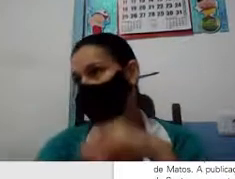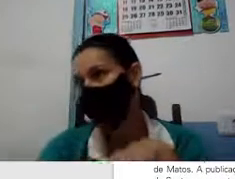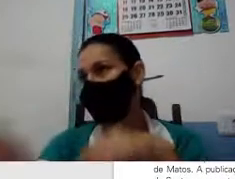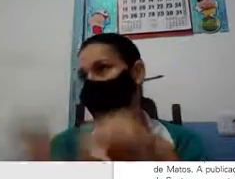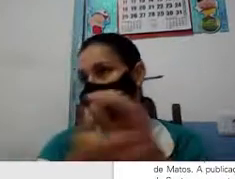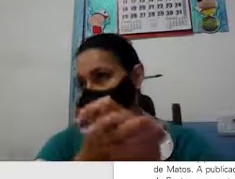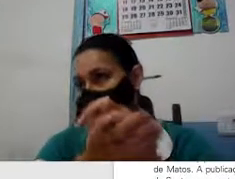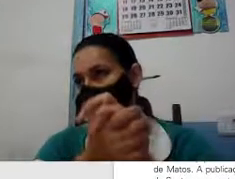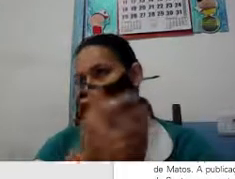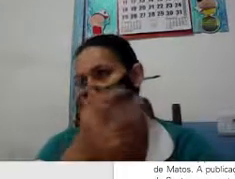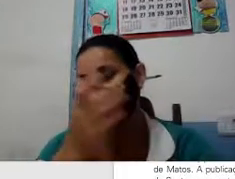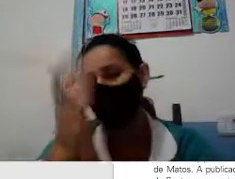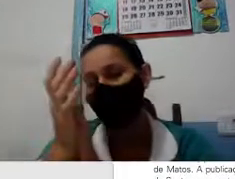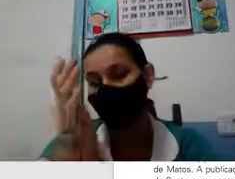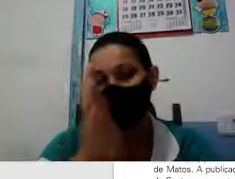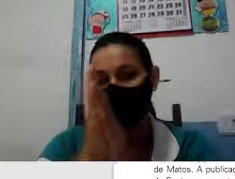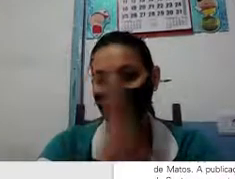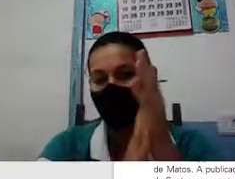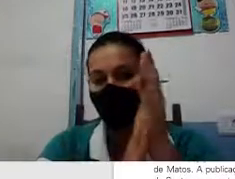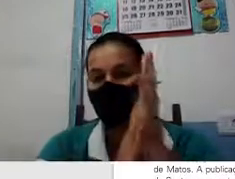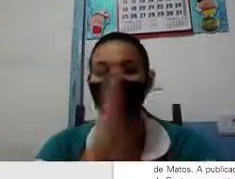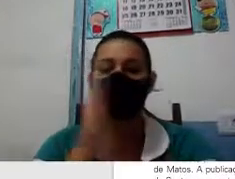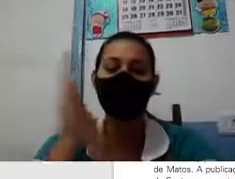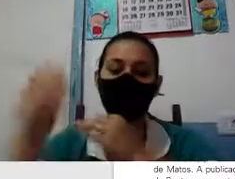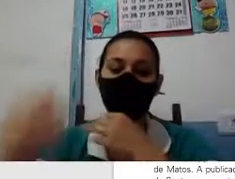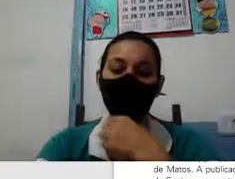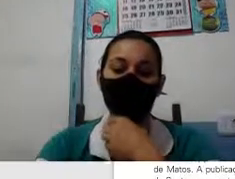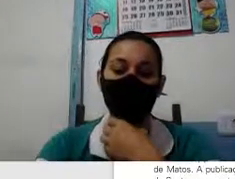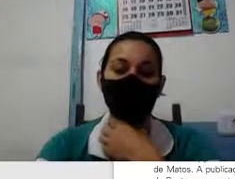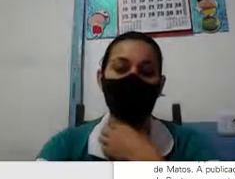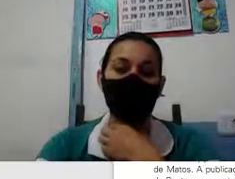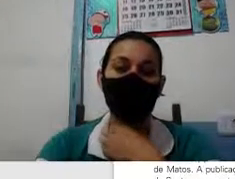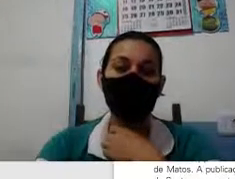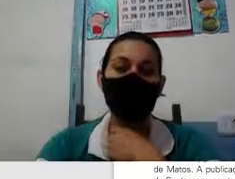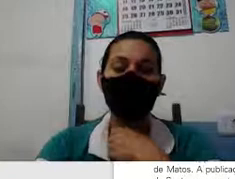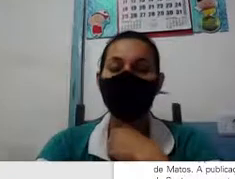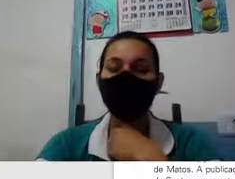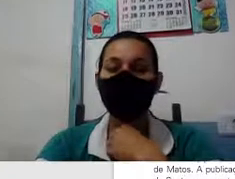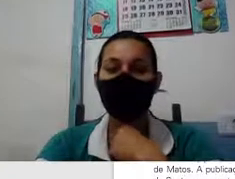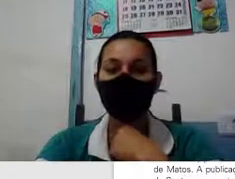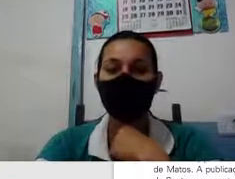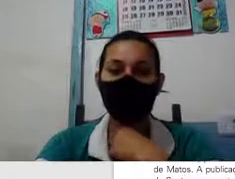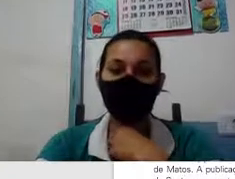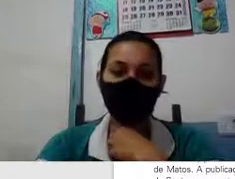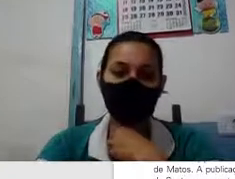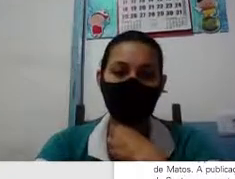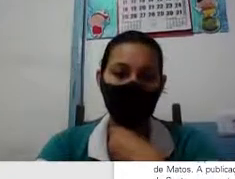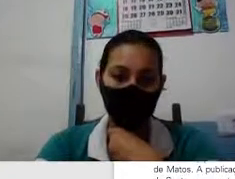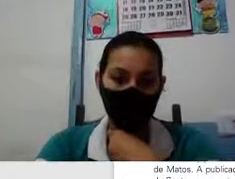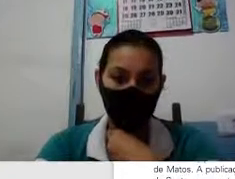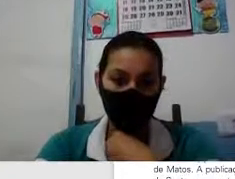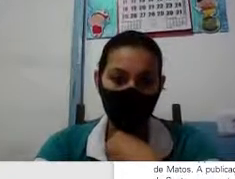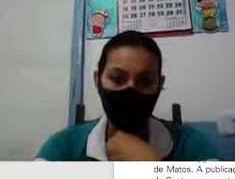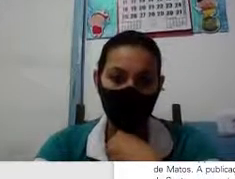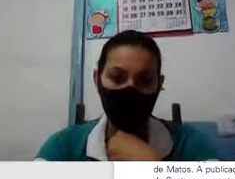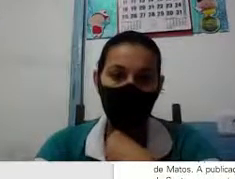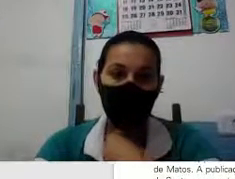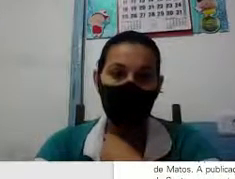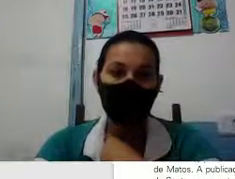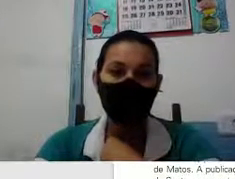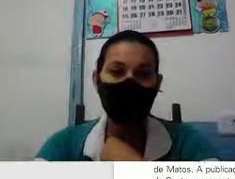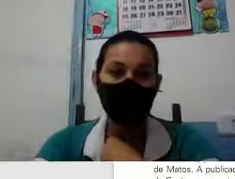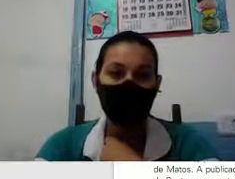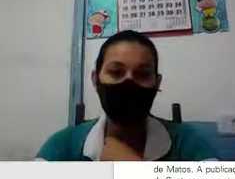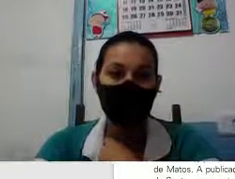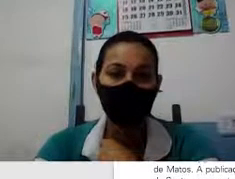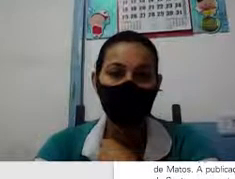igreja católica, né? Neste período, tá? Então essas são as principais características do barroco. Né?